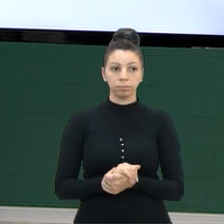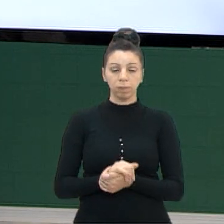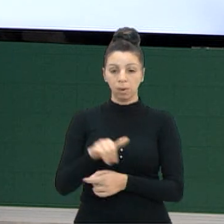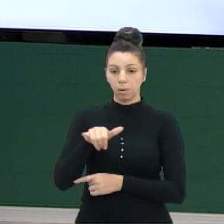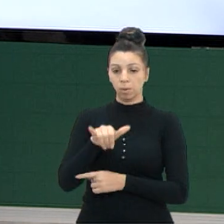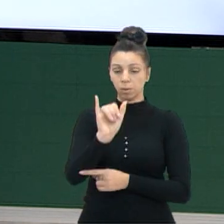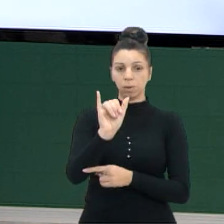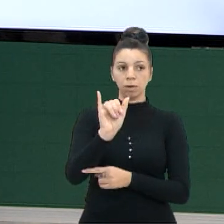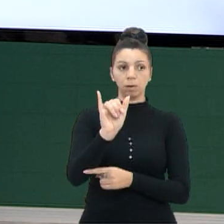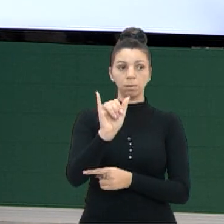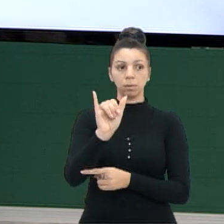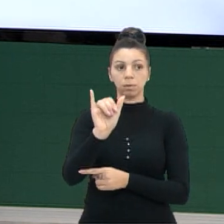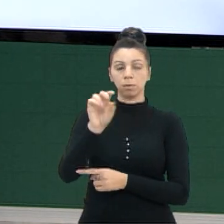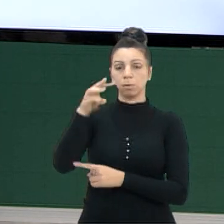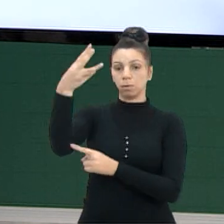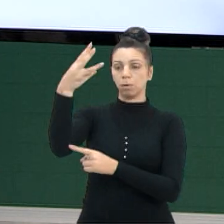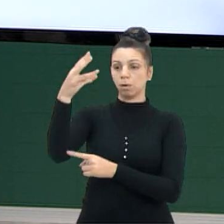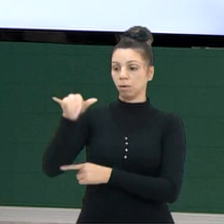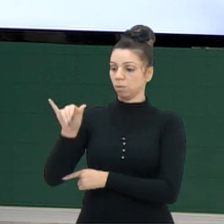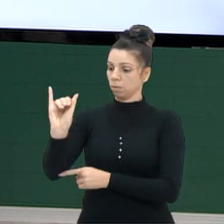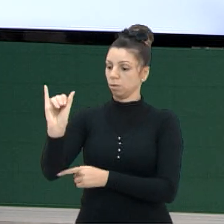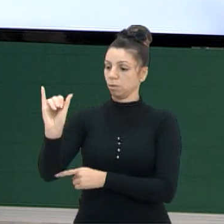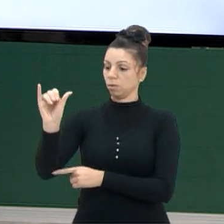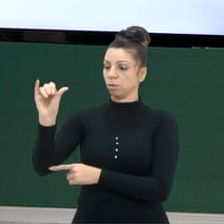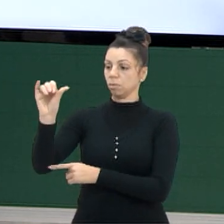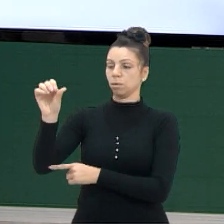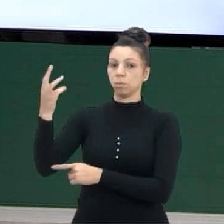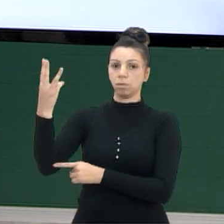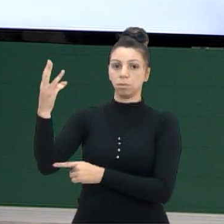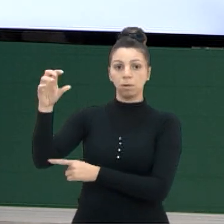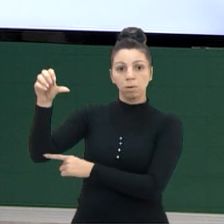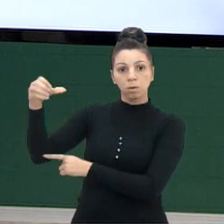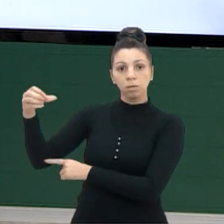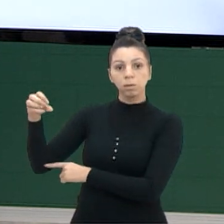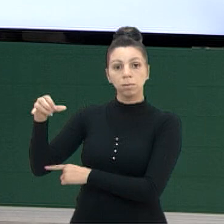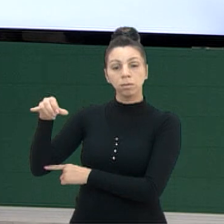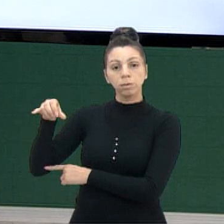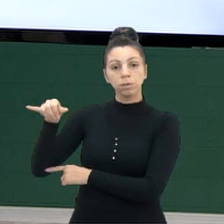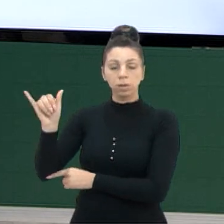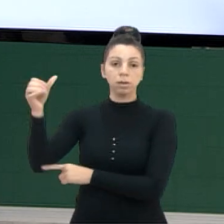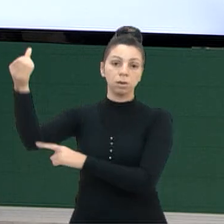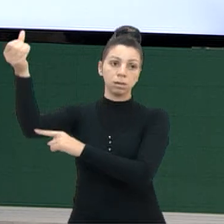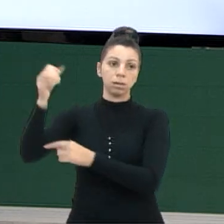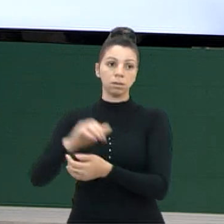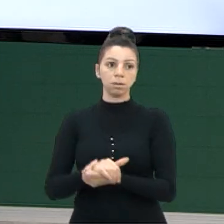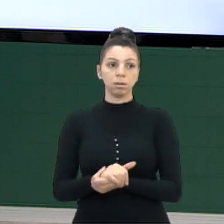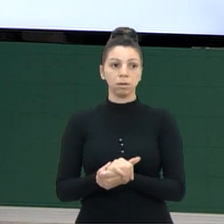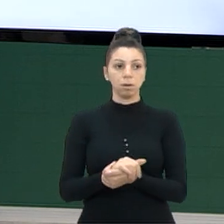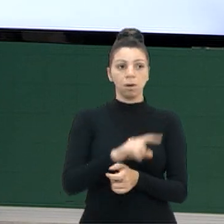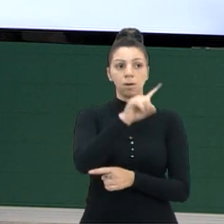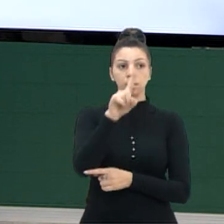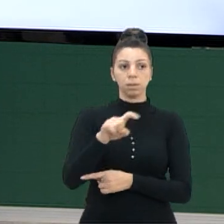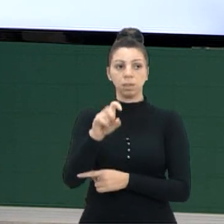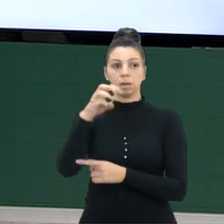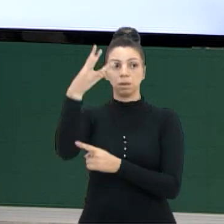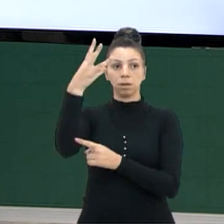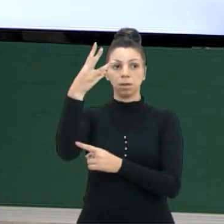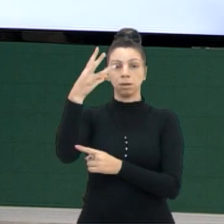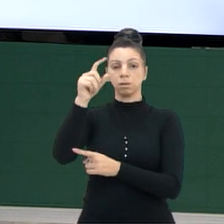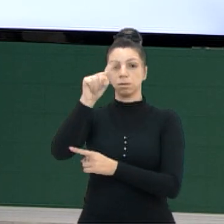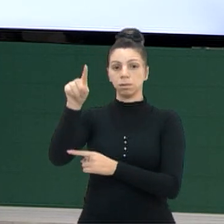à sexta. Z ao cubo vezes z ao cubo, z à sexta. Repete-se a base, somos os